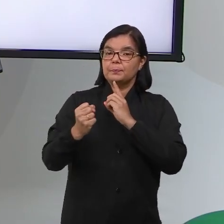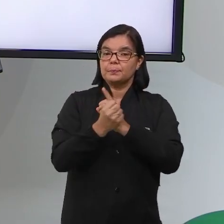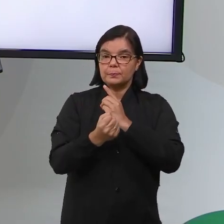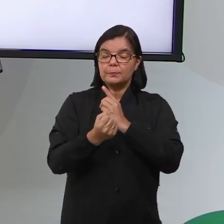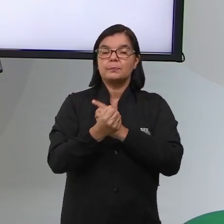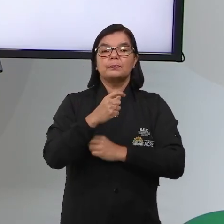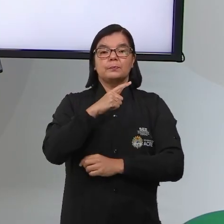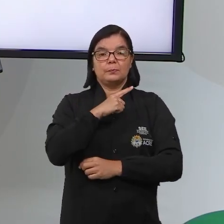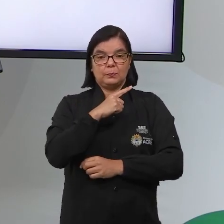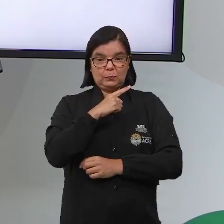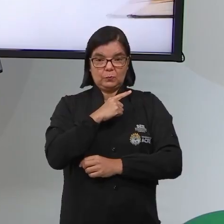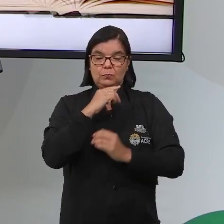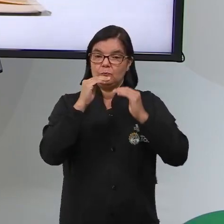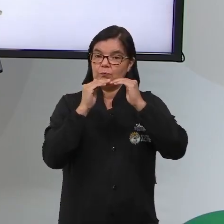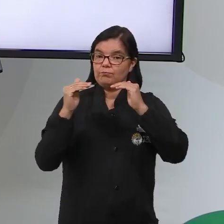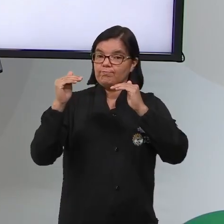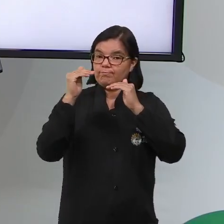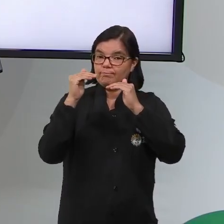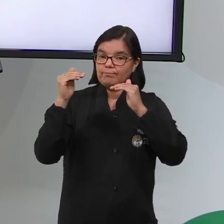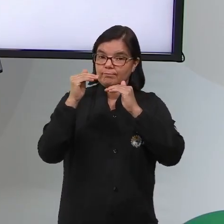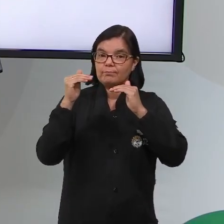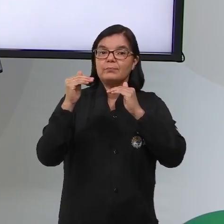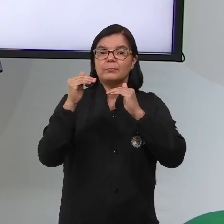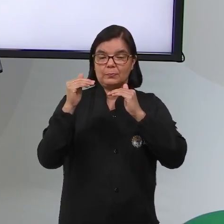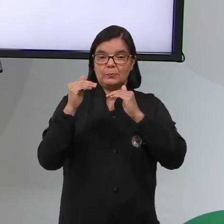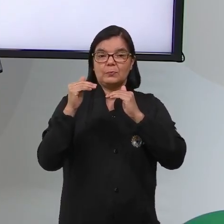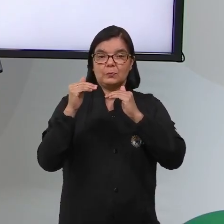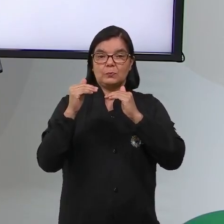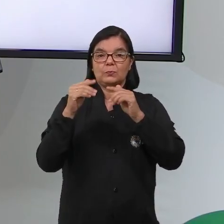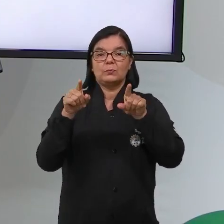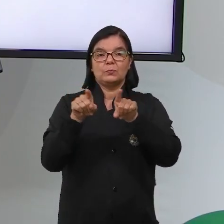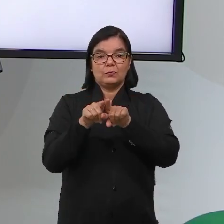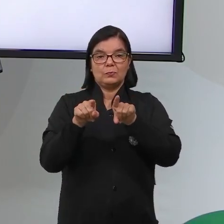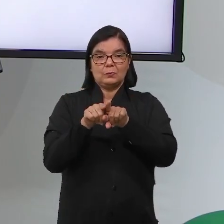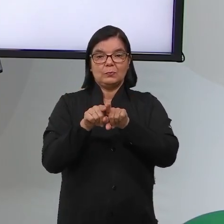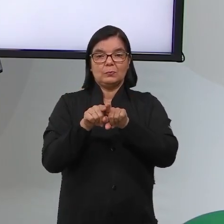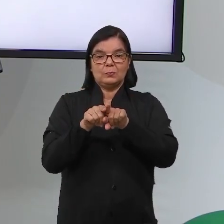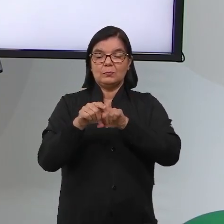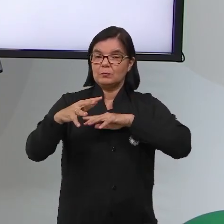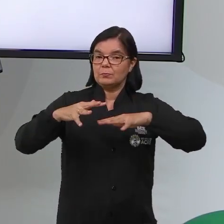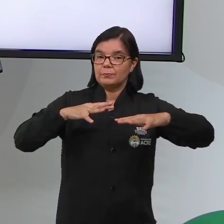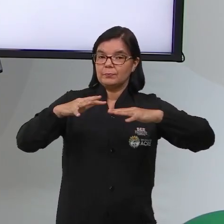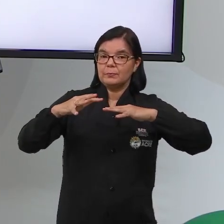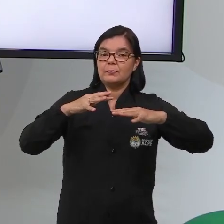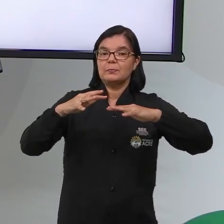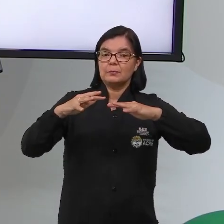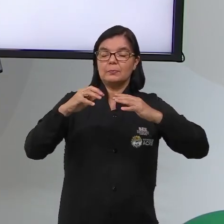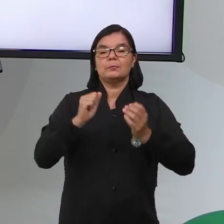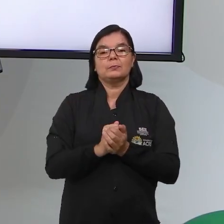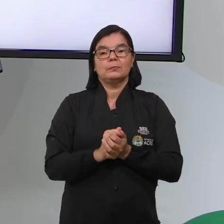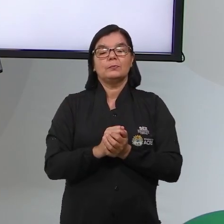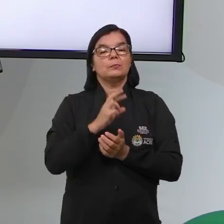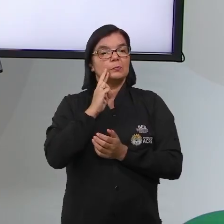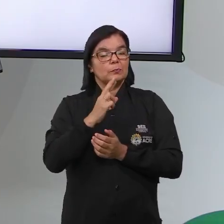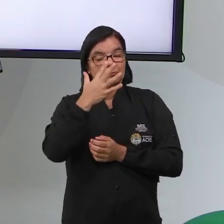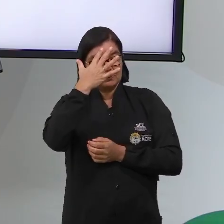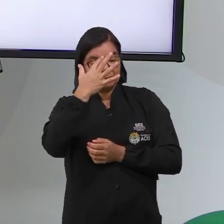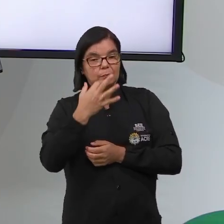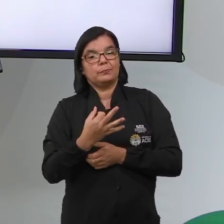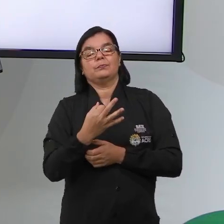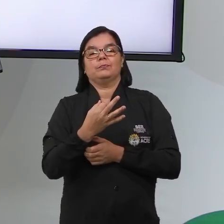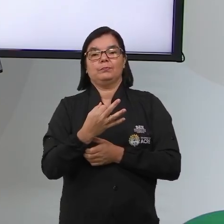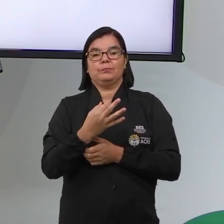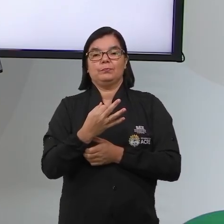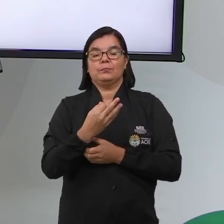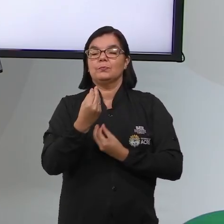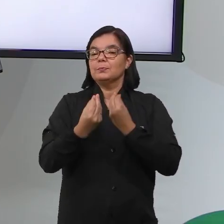você tem o auge, digamos assim, dessa questão da mobilidade corresponde justamente